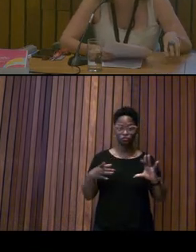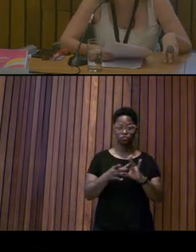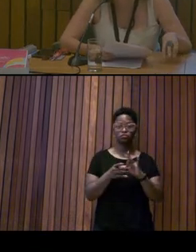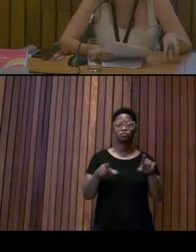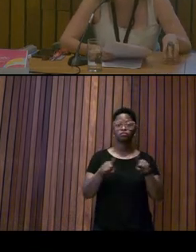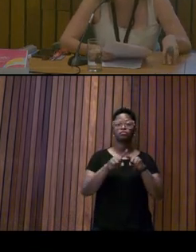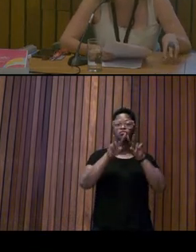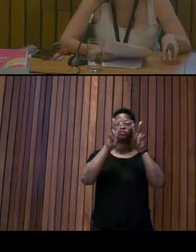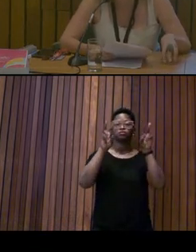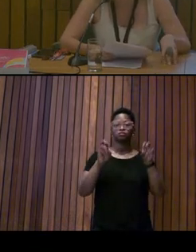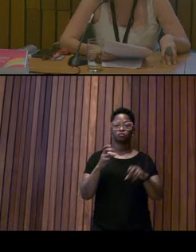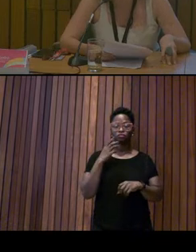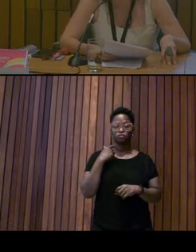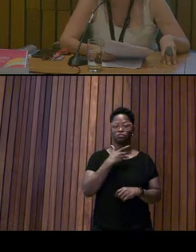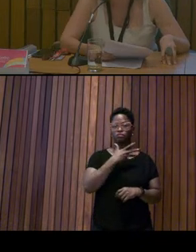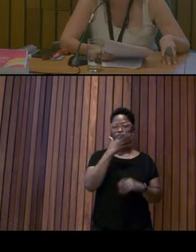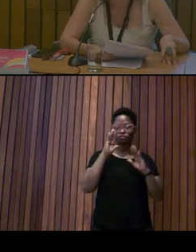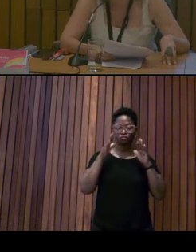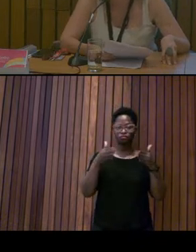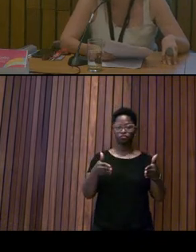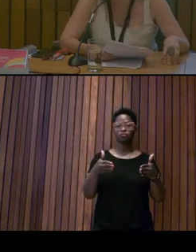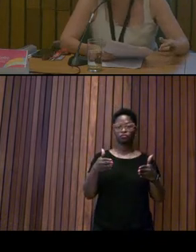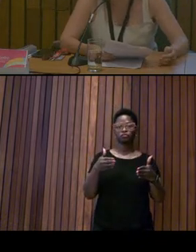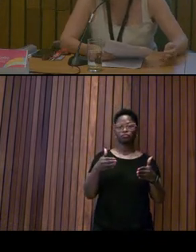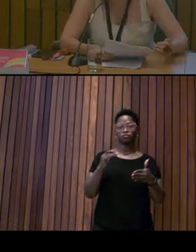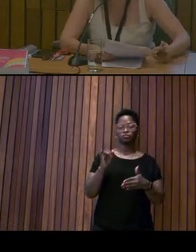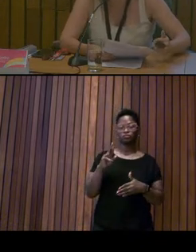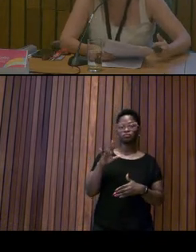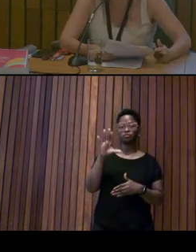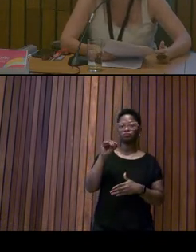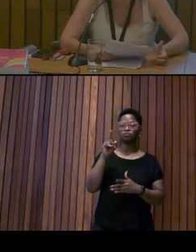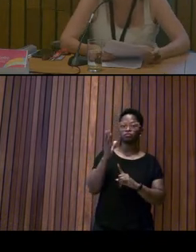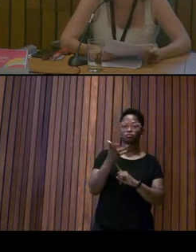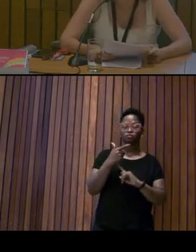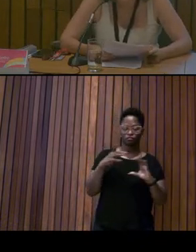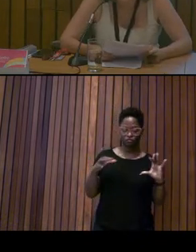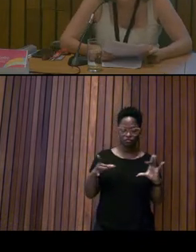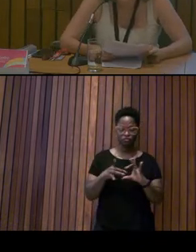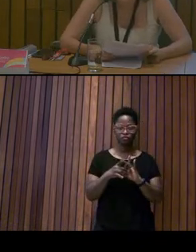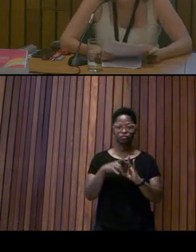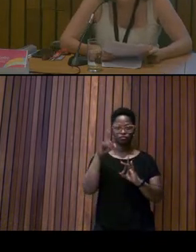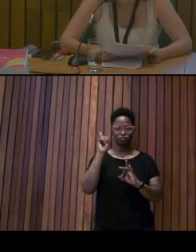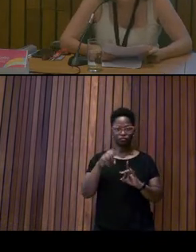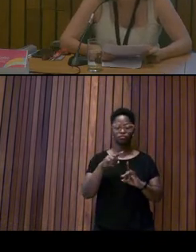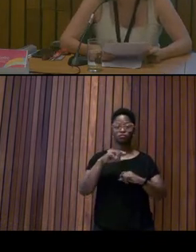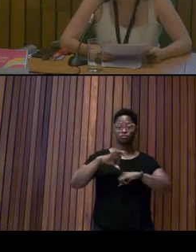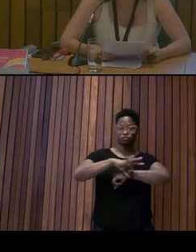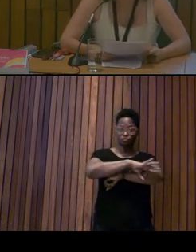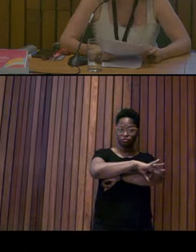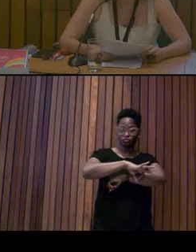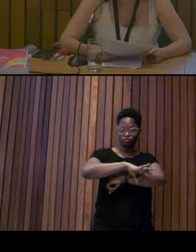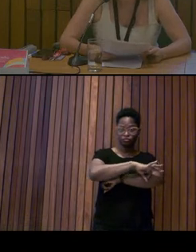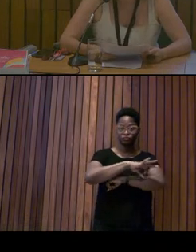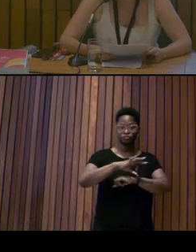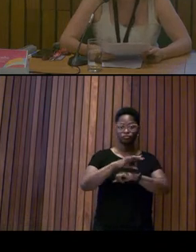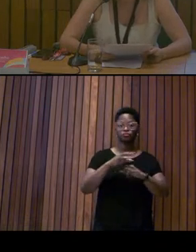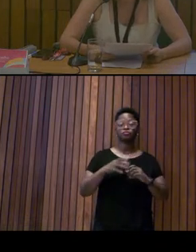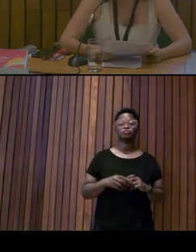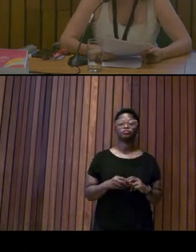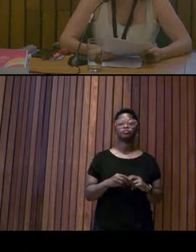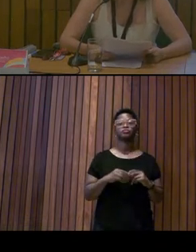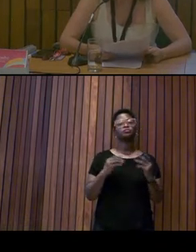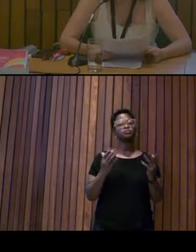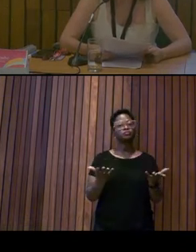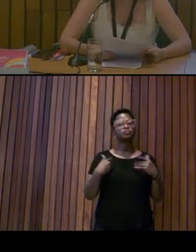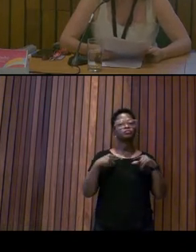caso deste, especificamente, do afresco, né, porque ele é uma arte integrada à arquitetura. E